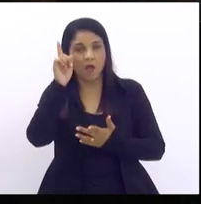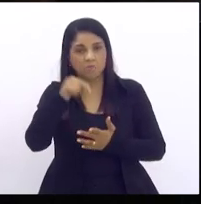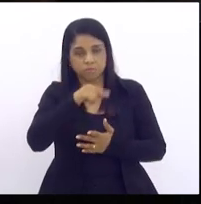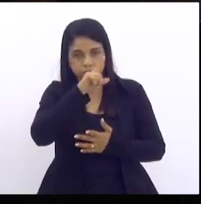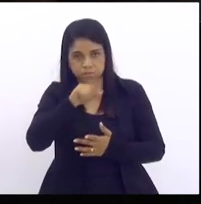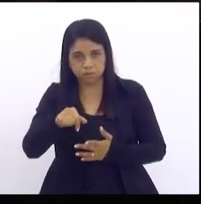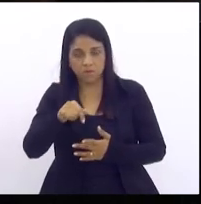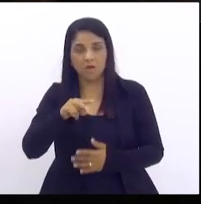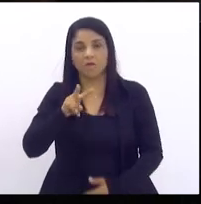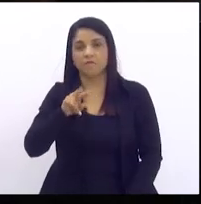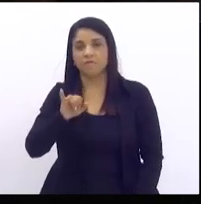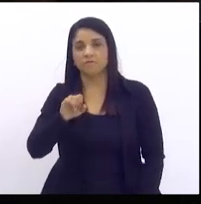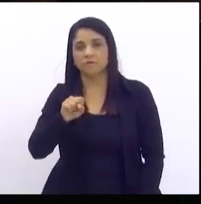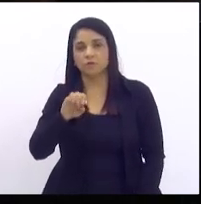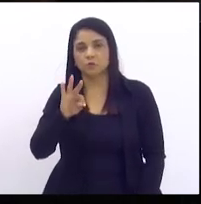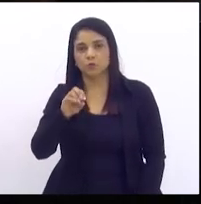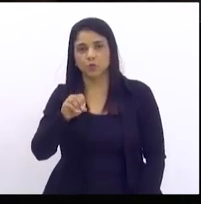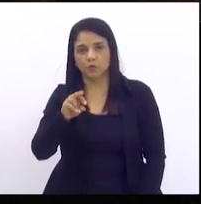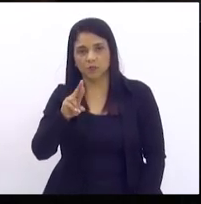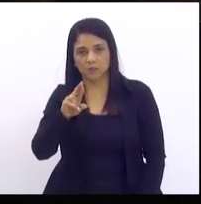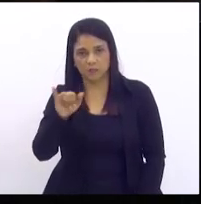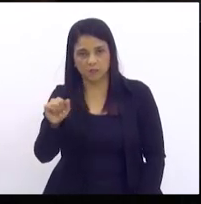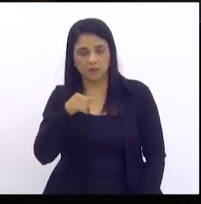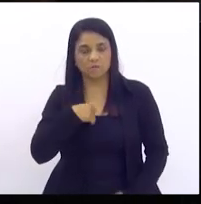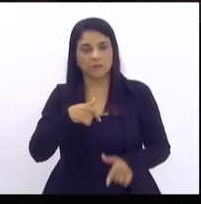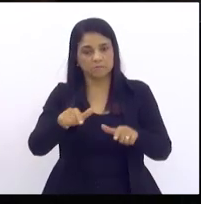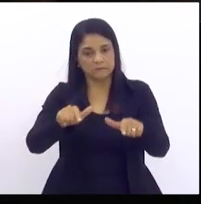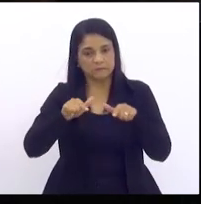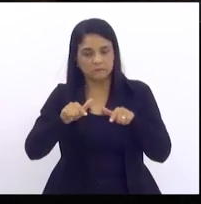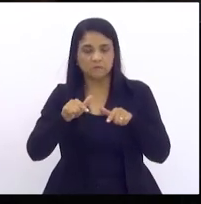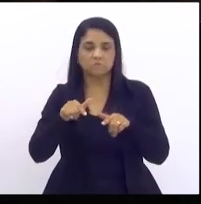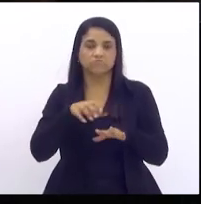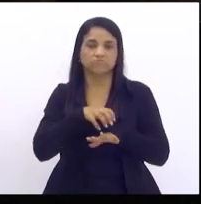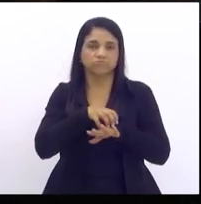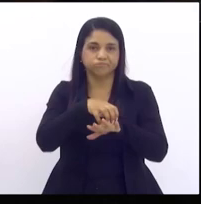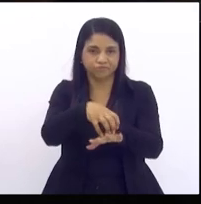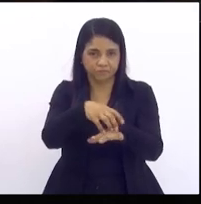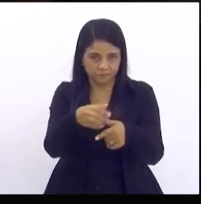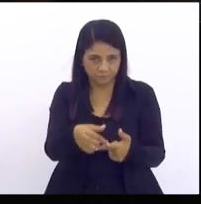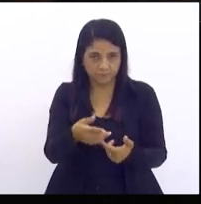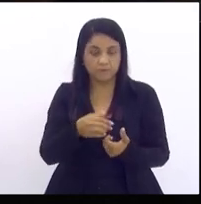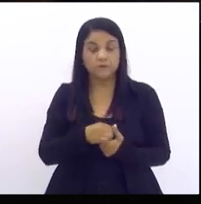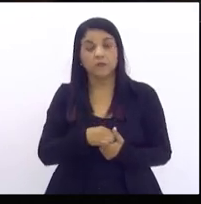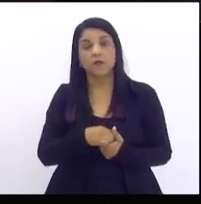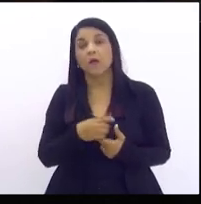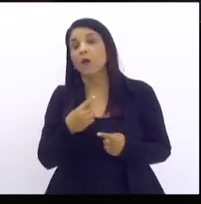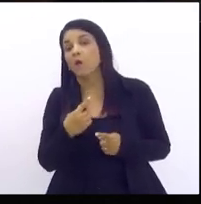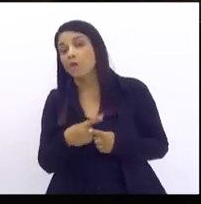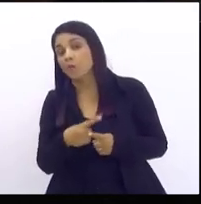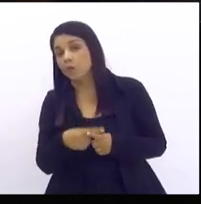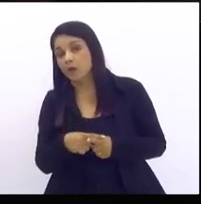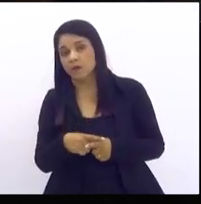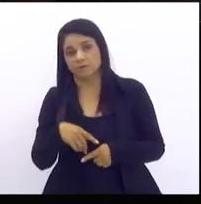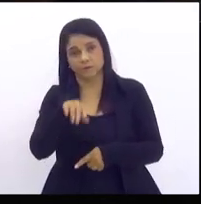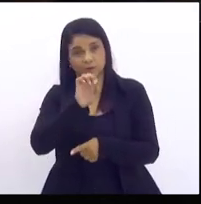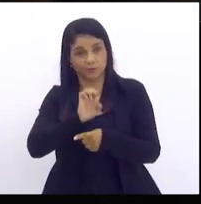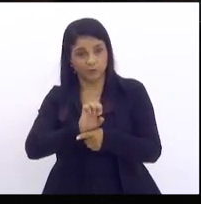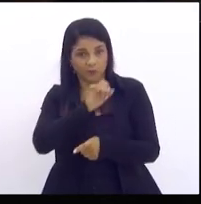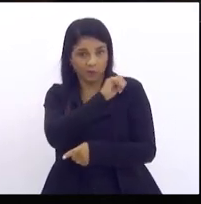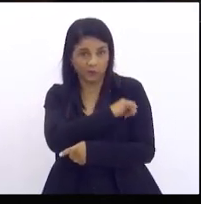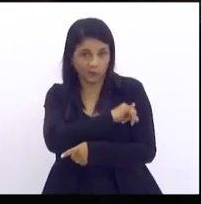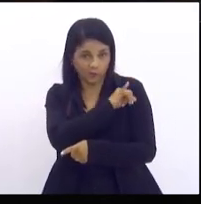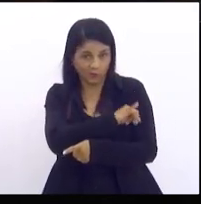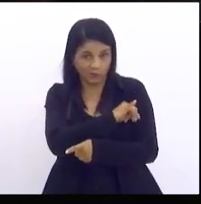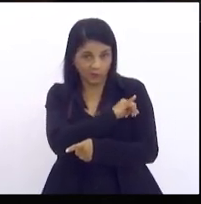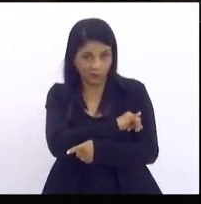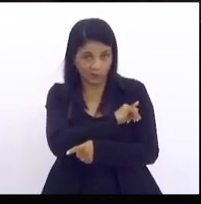obrigatória para o licenciamento veicular. E por que fizemos isso? Porque o Rio de Janeiro, o estado do Rio de